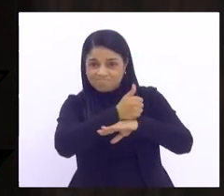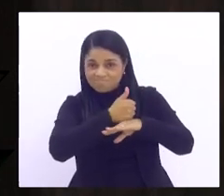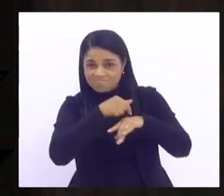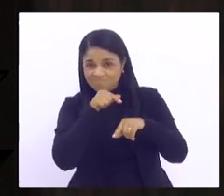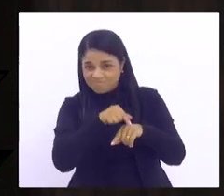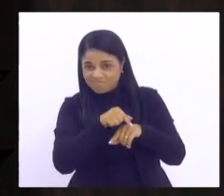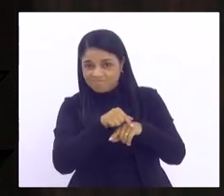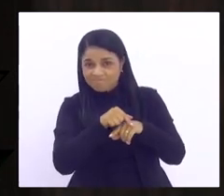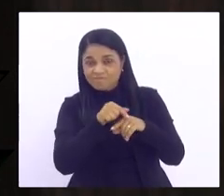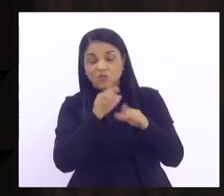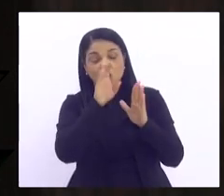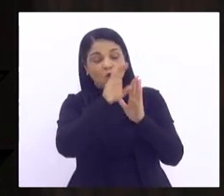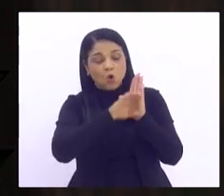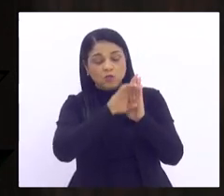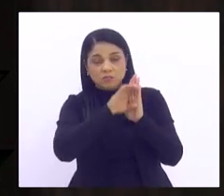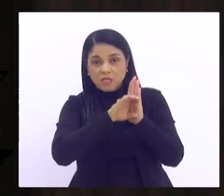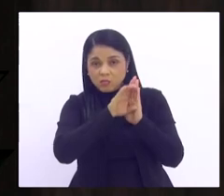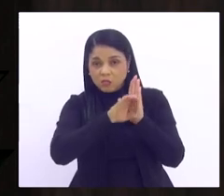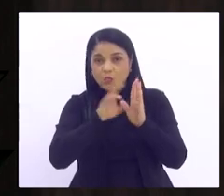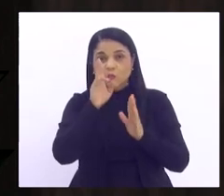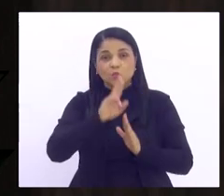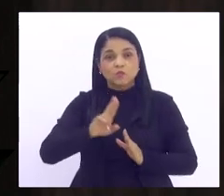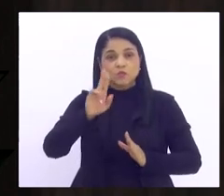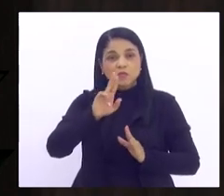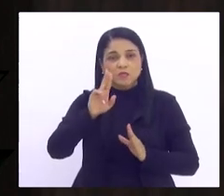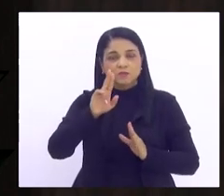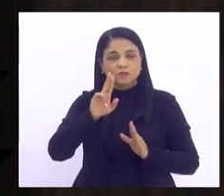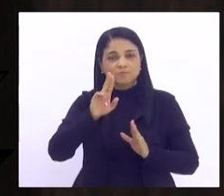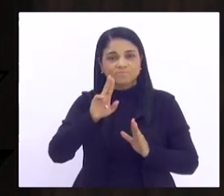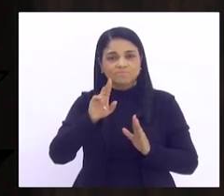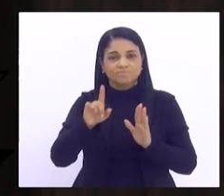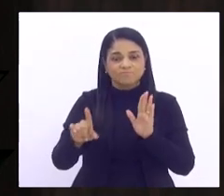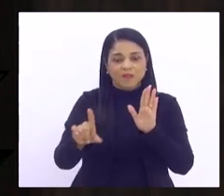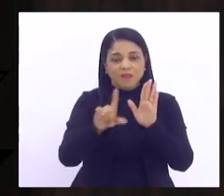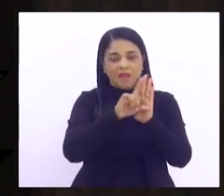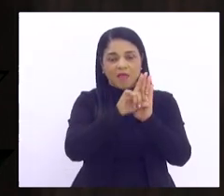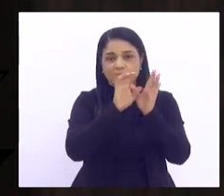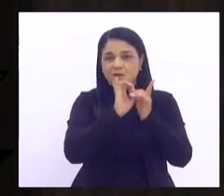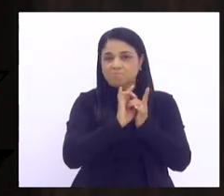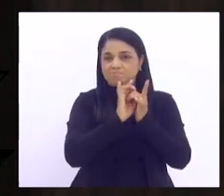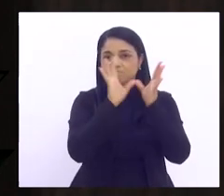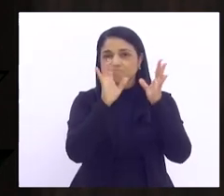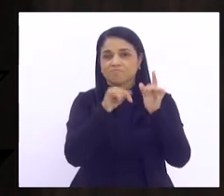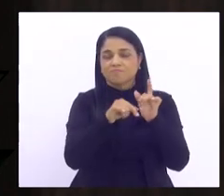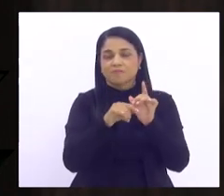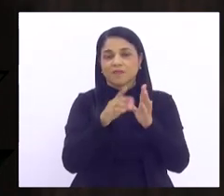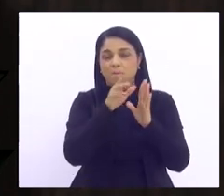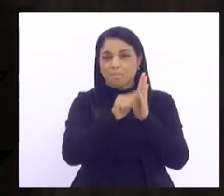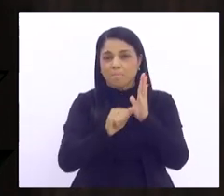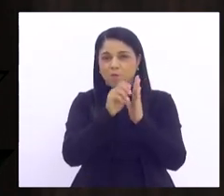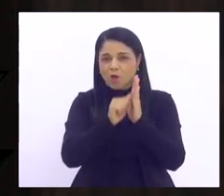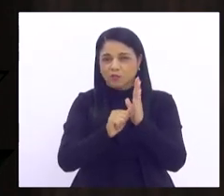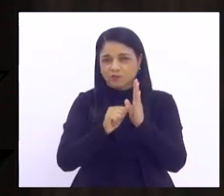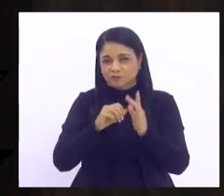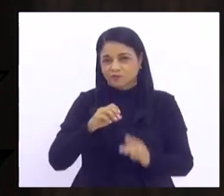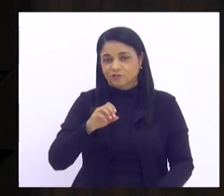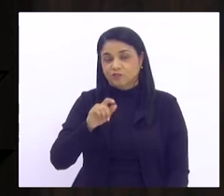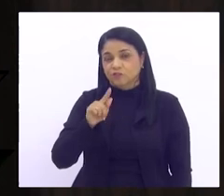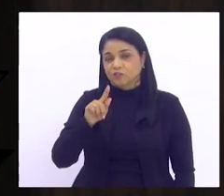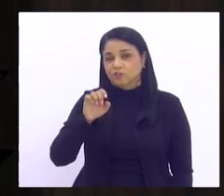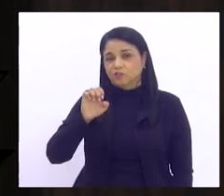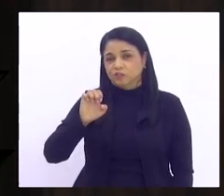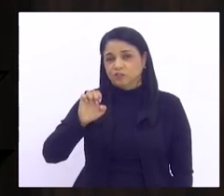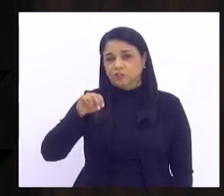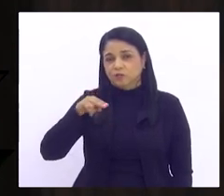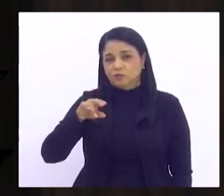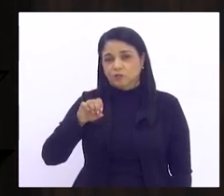conceito para legitimar a morte, ou melhor, a mortandade, o genocídio, como queiram chamar, dos bebês